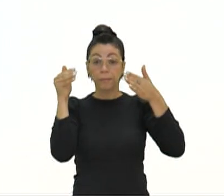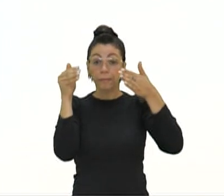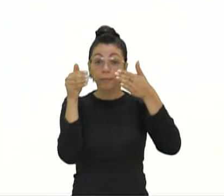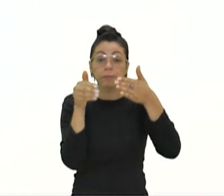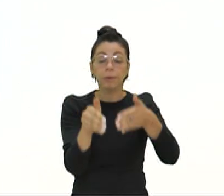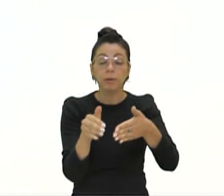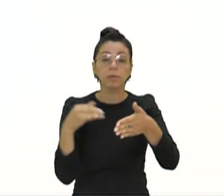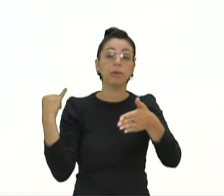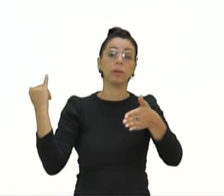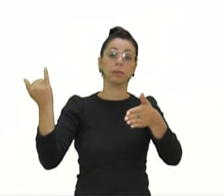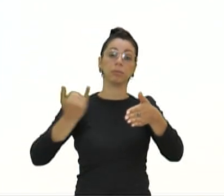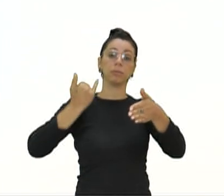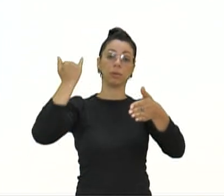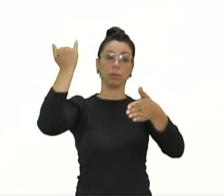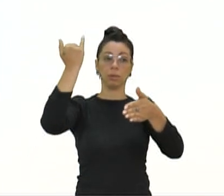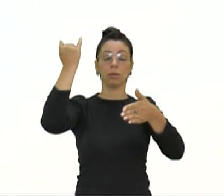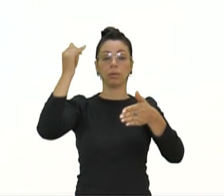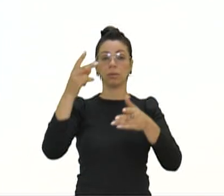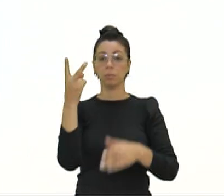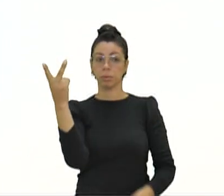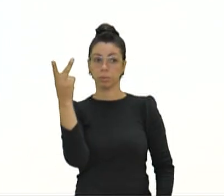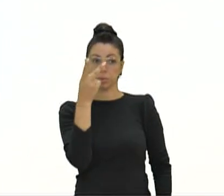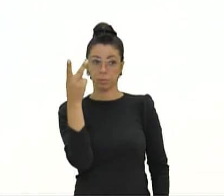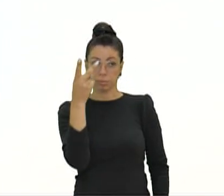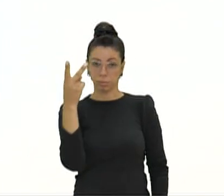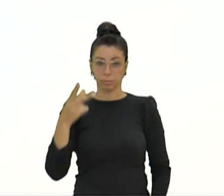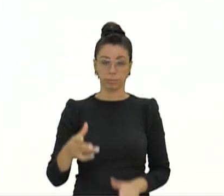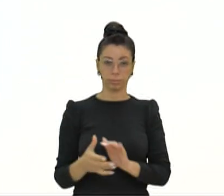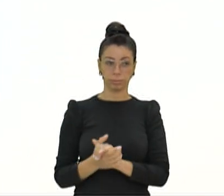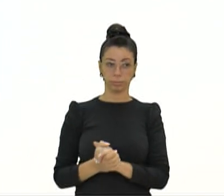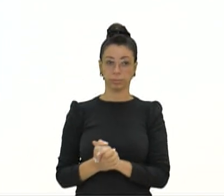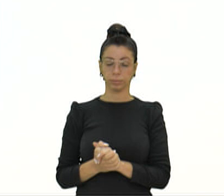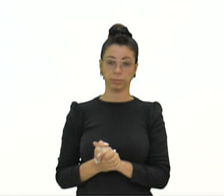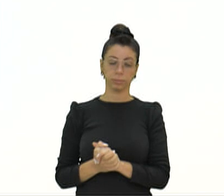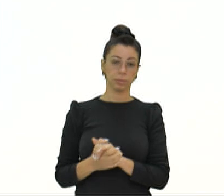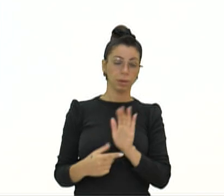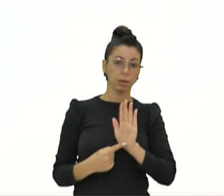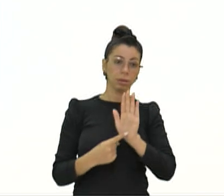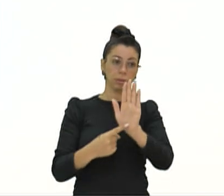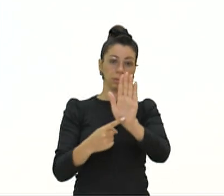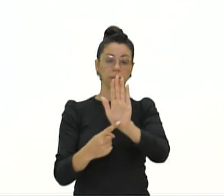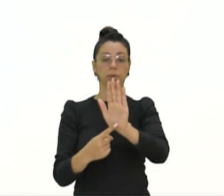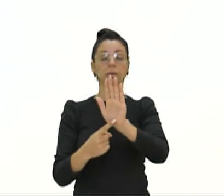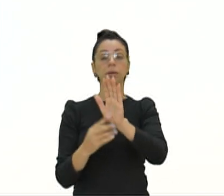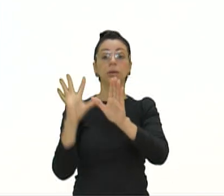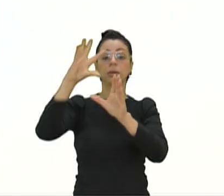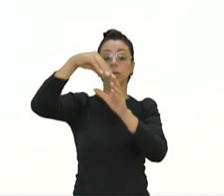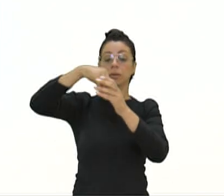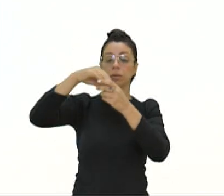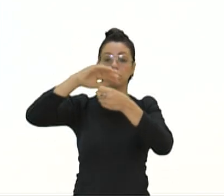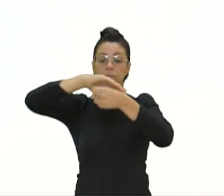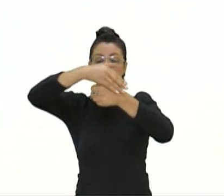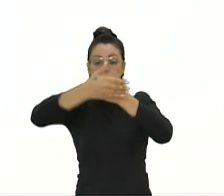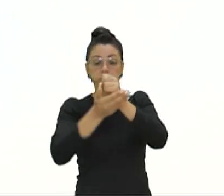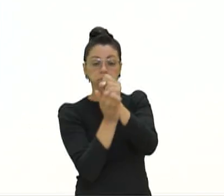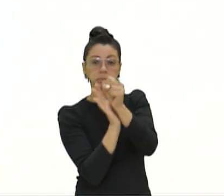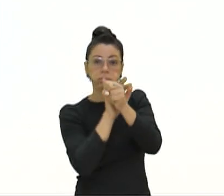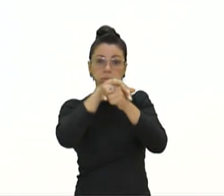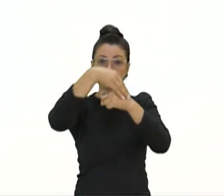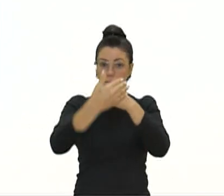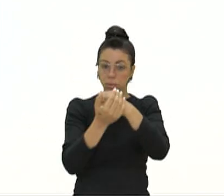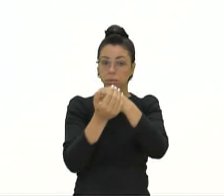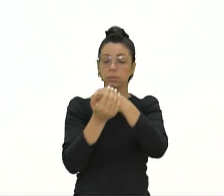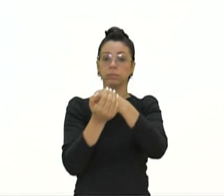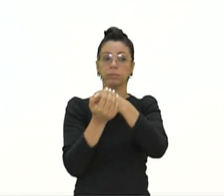dando uma importância para os cones e para os bastonetes. Então, eu só mostro para vocês a camada mais interna, então ela